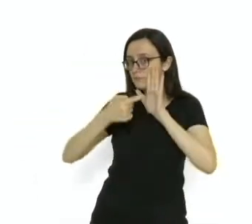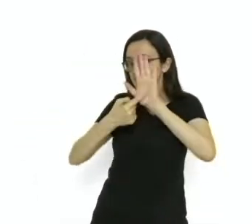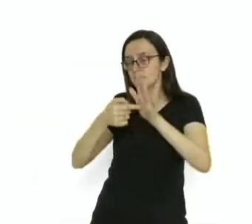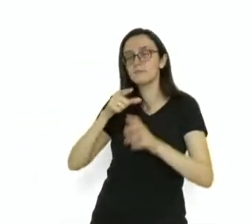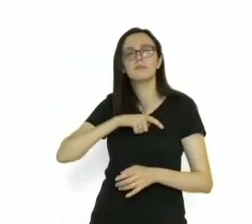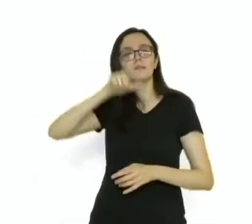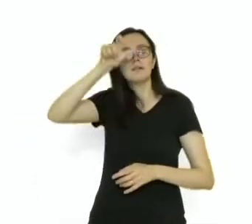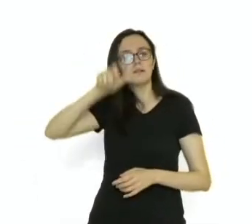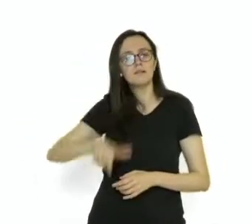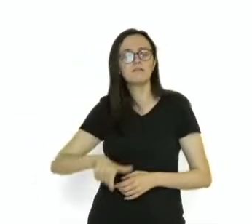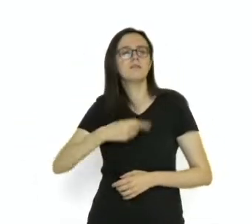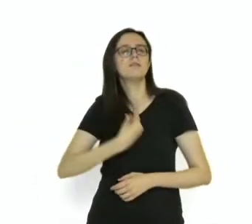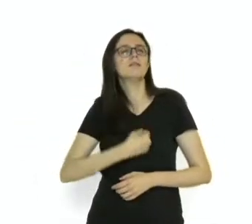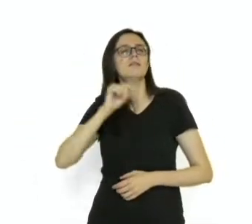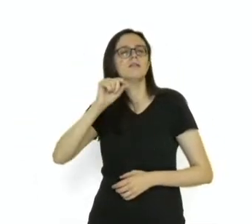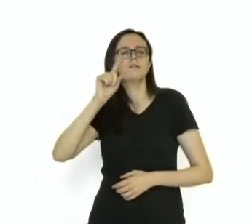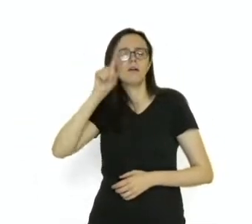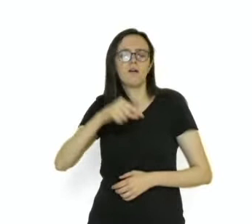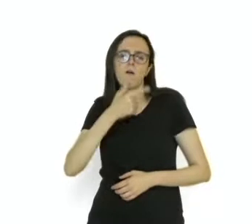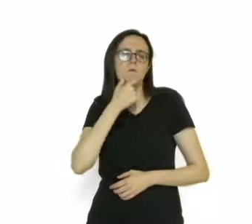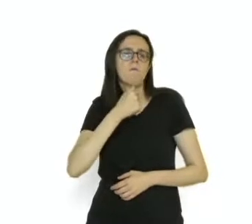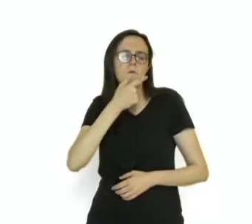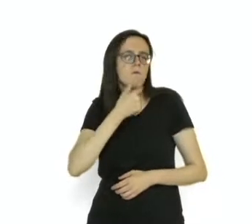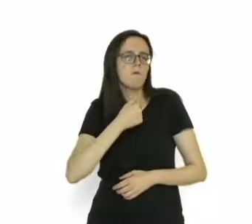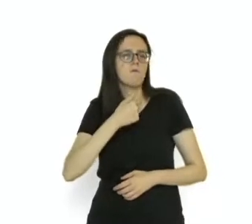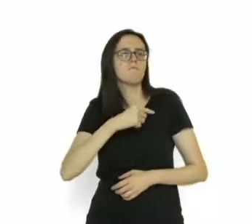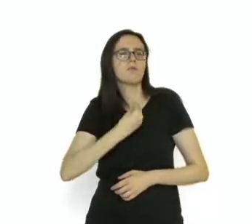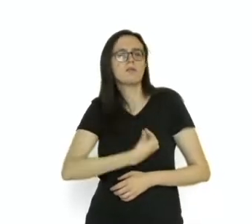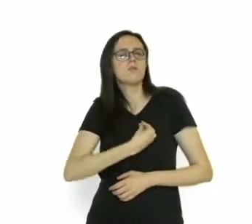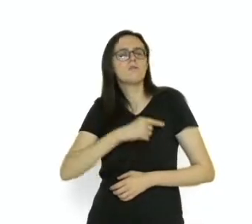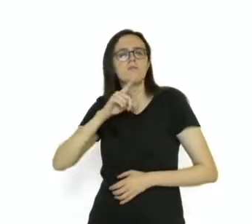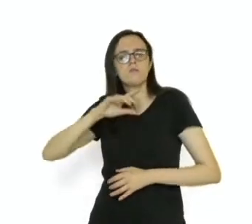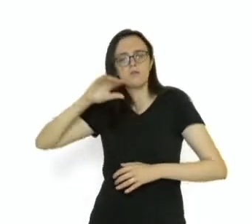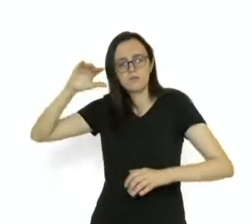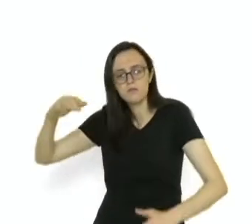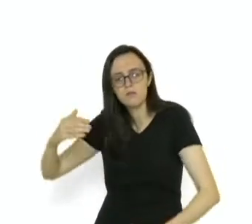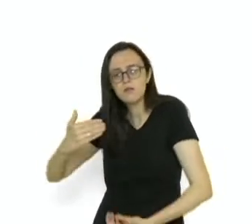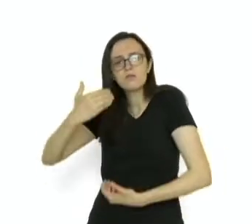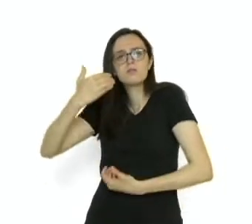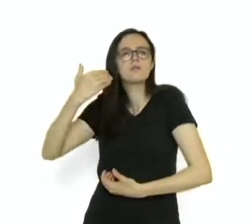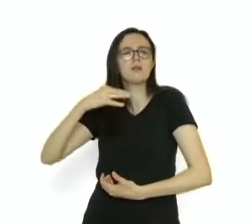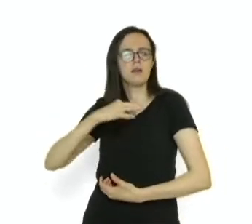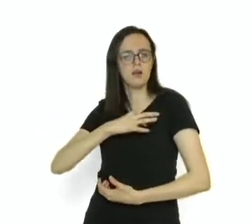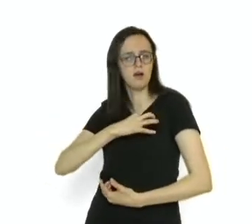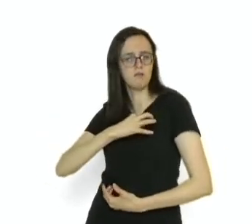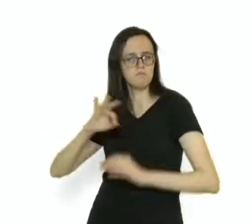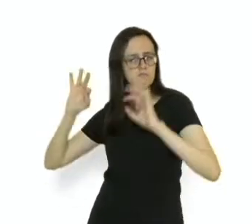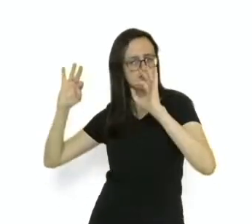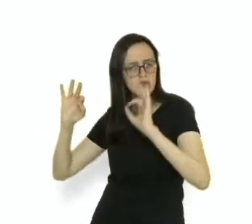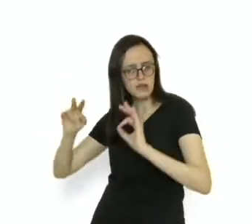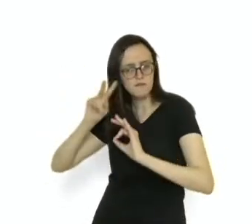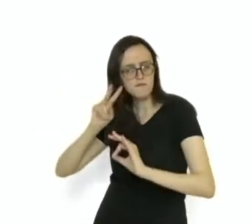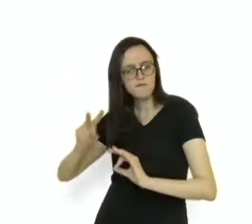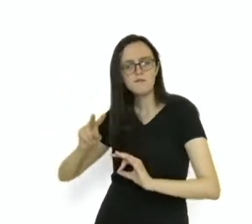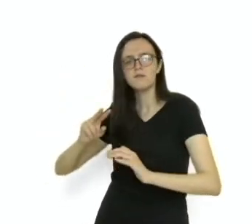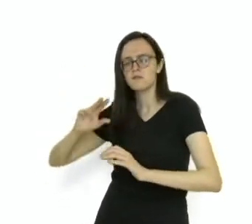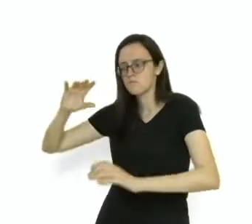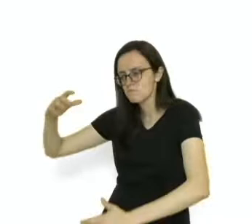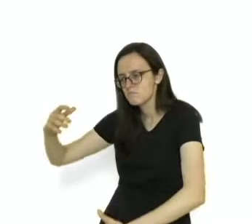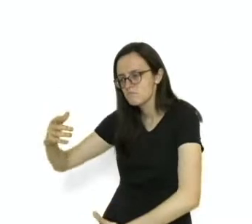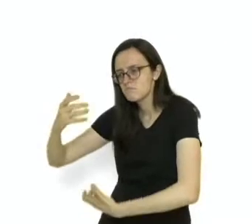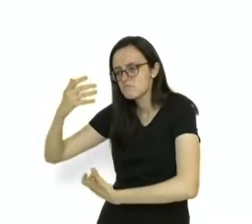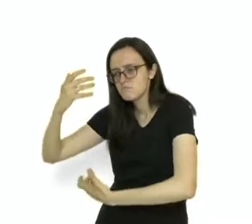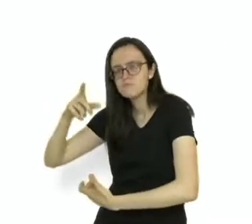está carregando, um senhor, uma pessoa carregando uma pessoa muito bem vestida e um outro indivíduo com